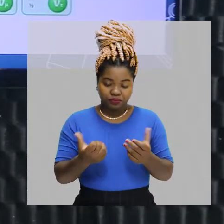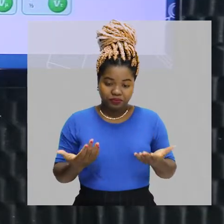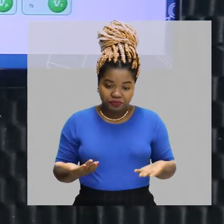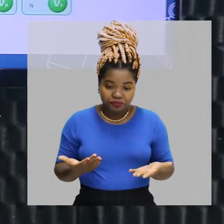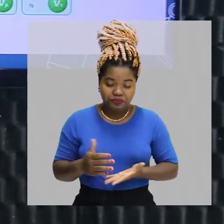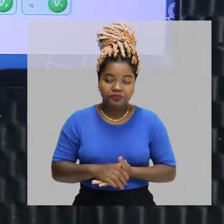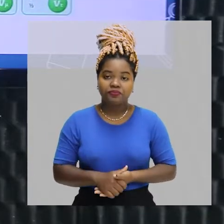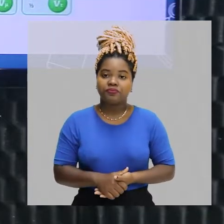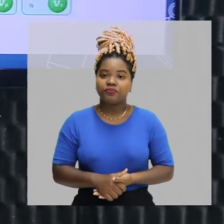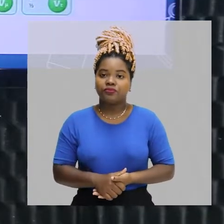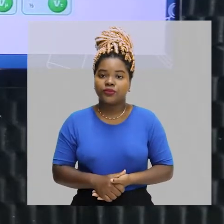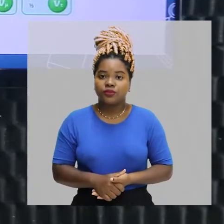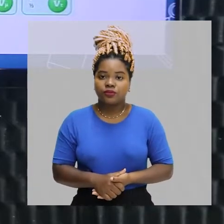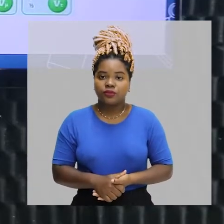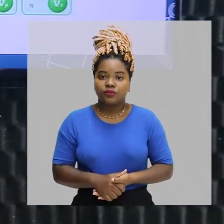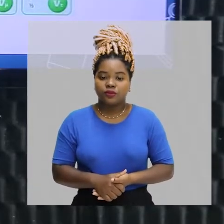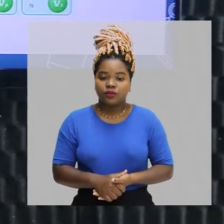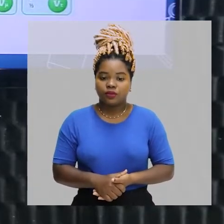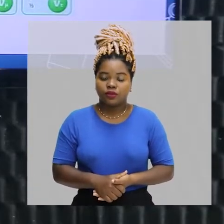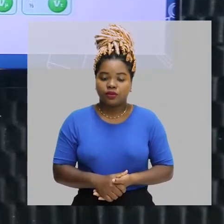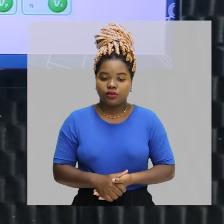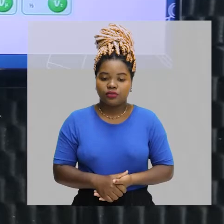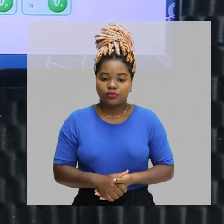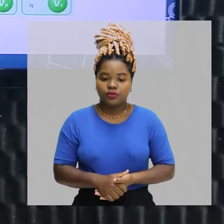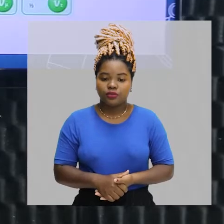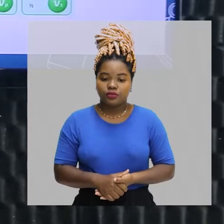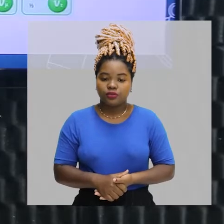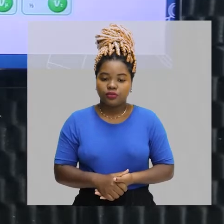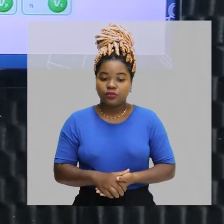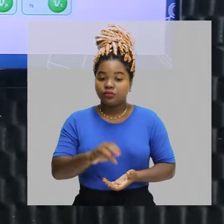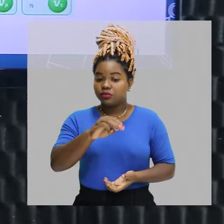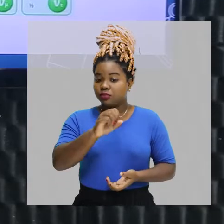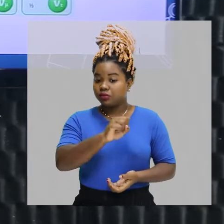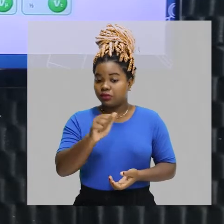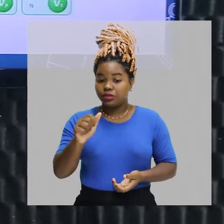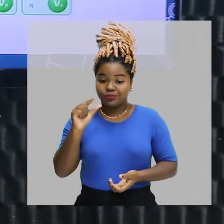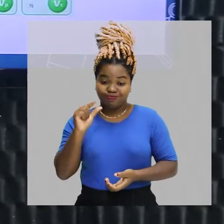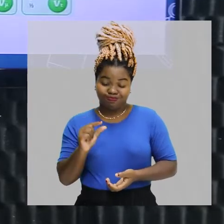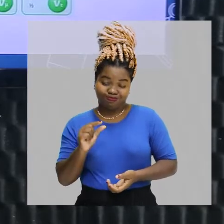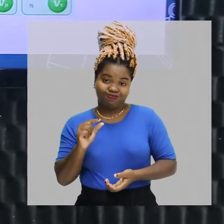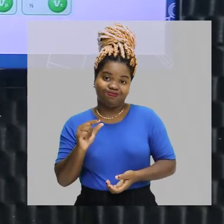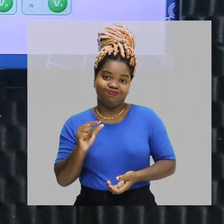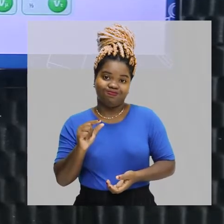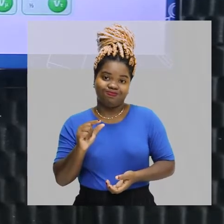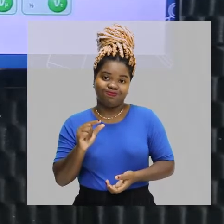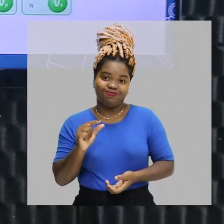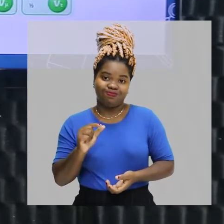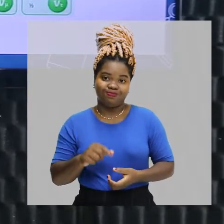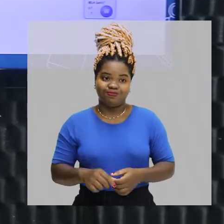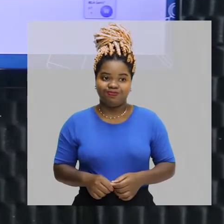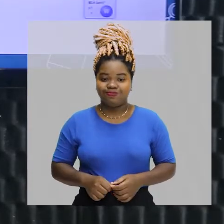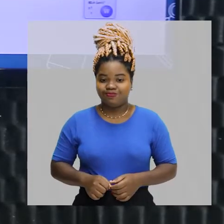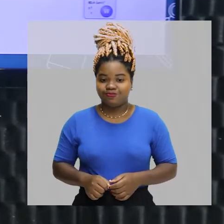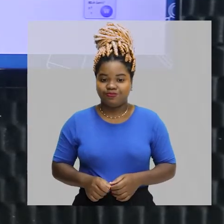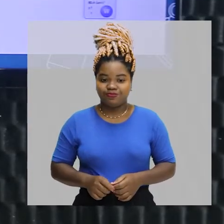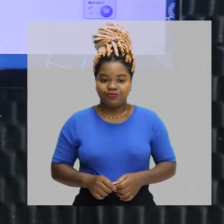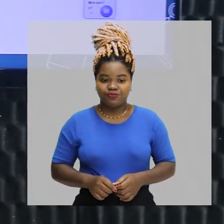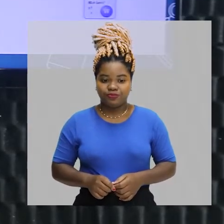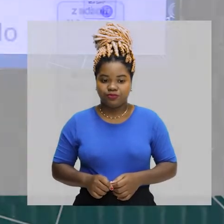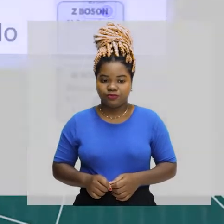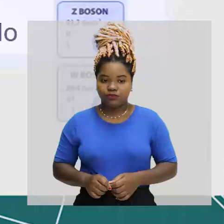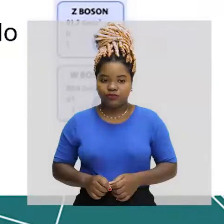massa. Tá ok? Percebo que as massas são bem pequenas. Valores muito pequenos.